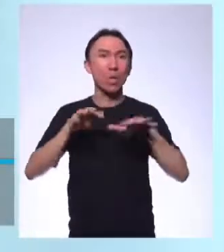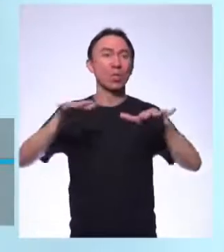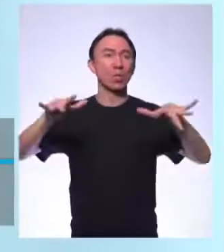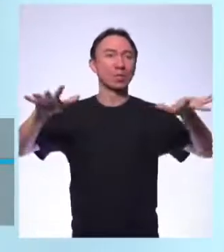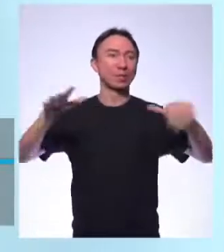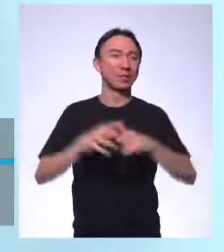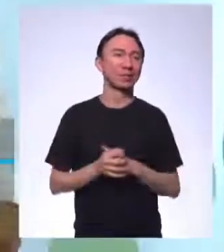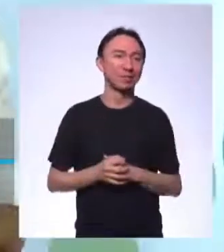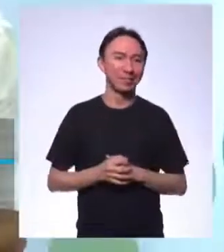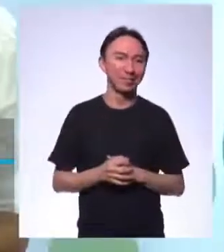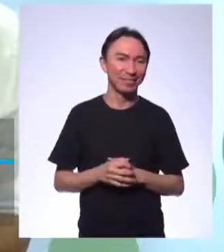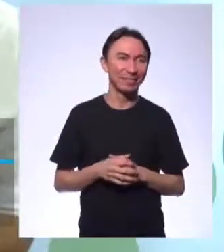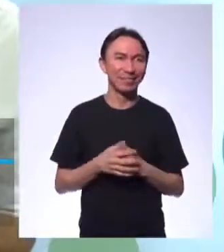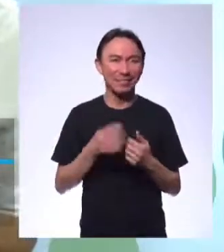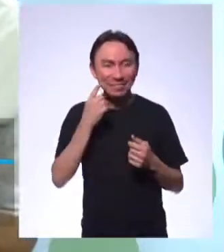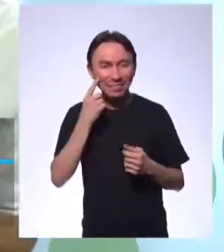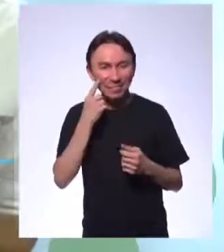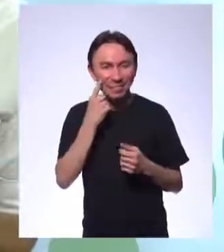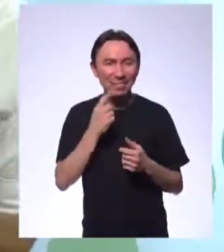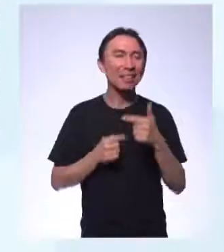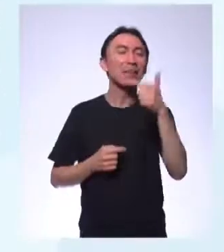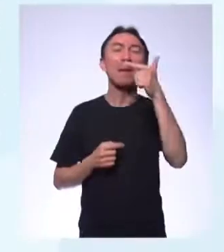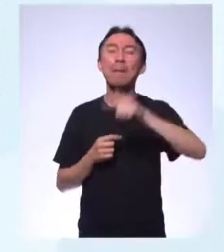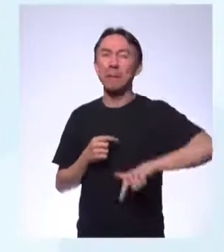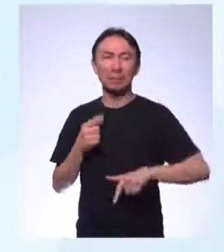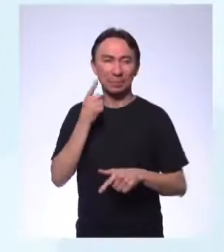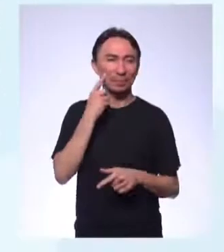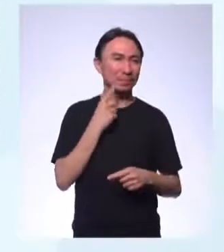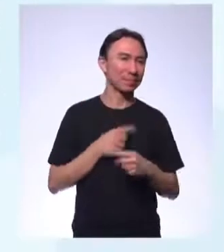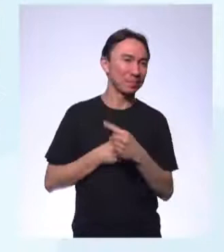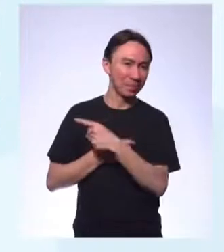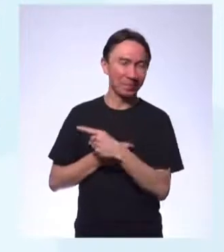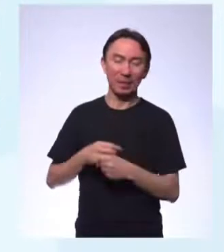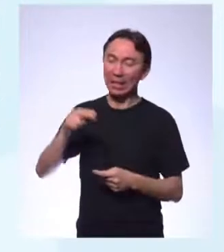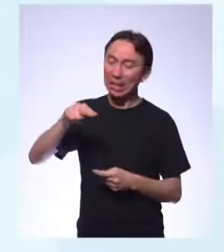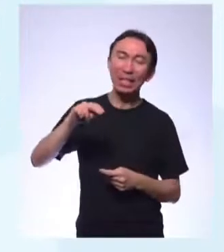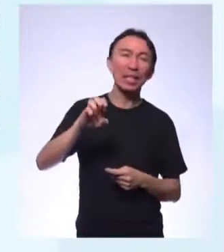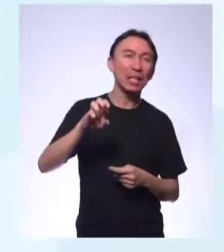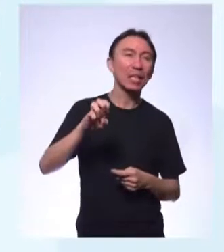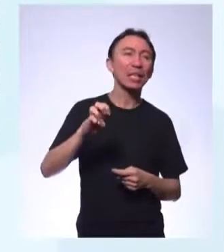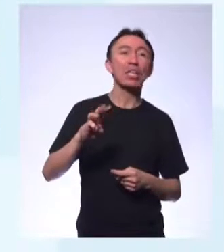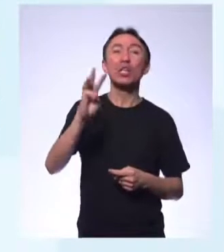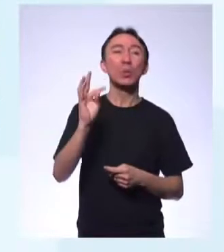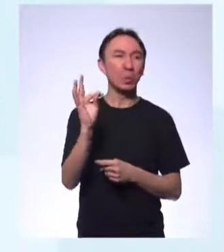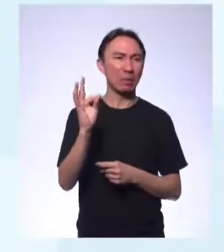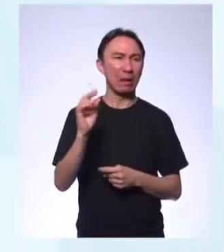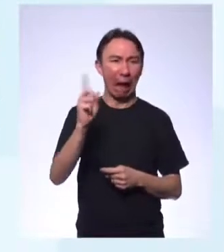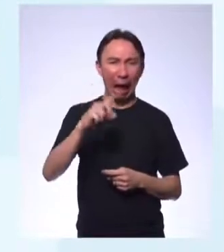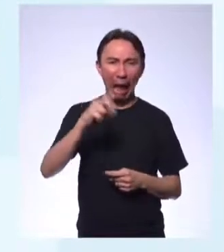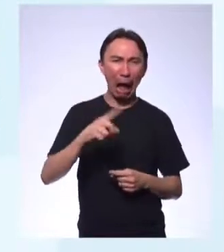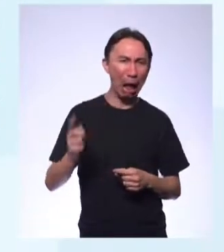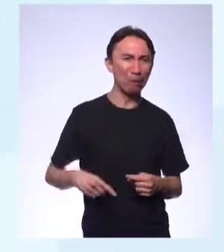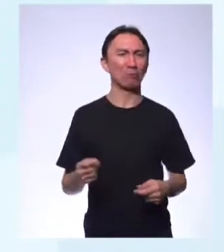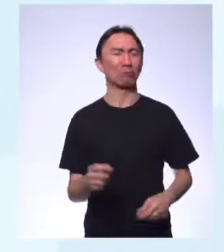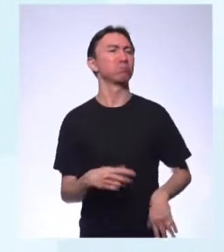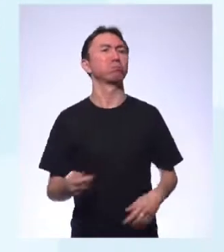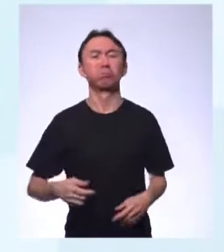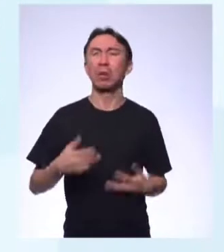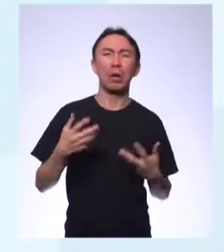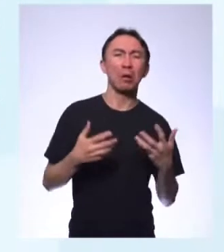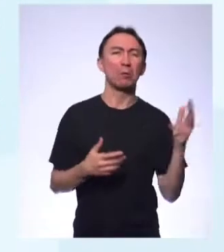agora para mim, por favor? Claro, sim. É, Newt não é o típico herói, pois, apesar de galante, se